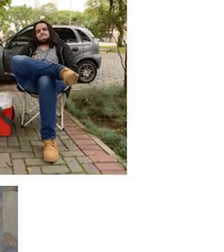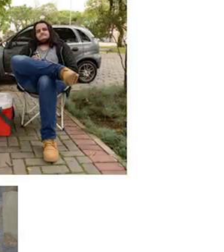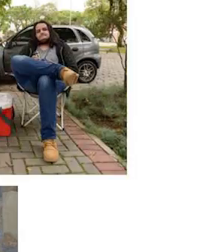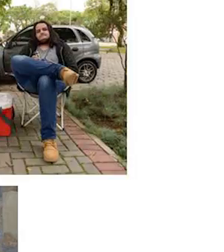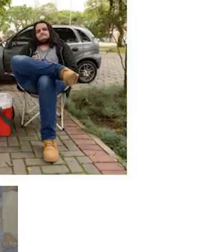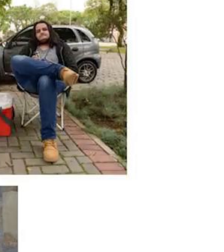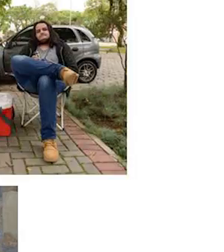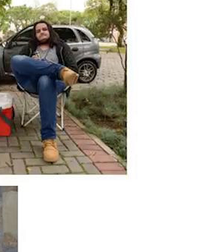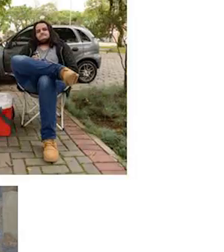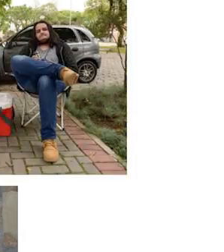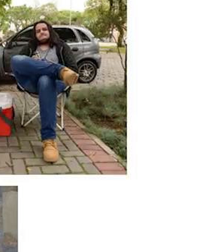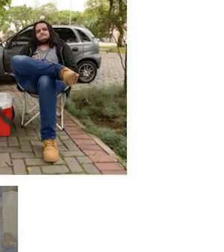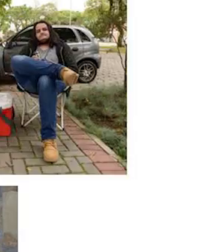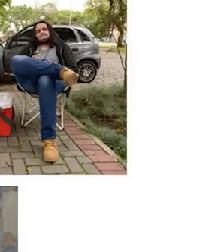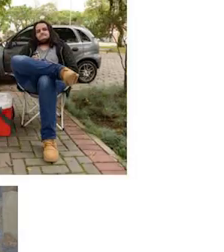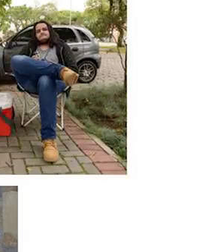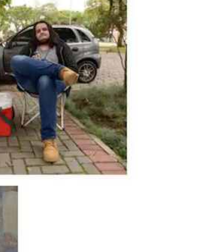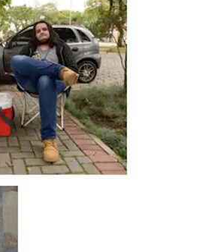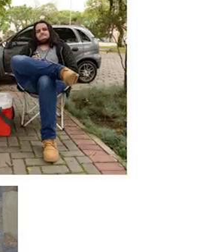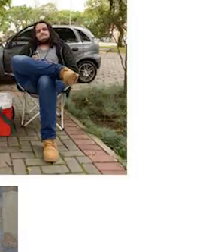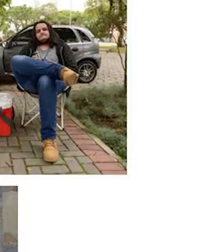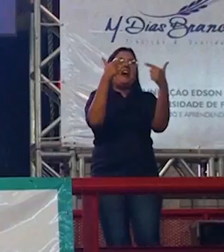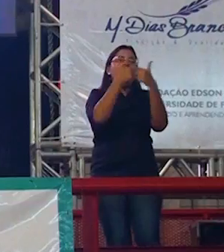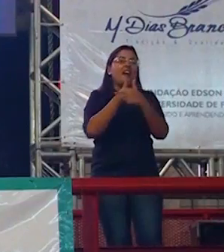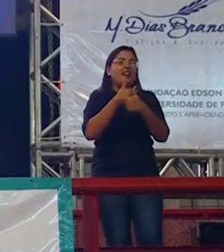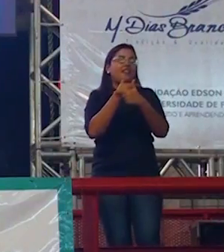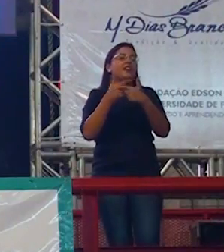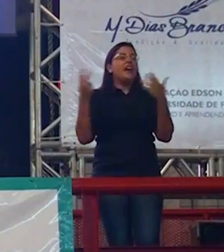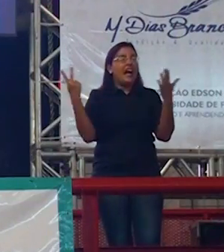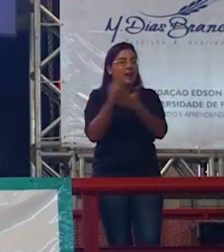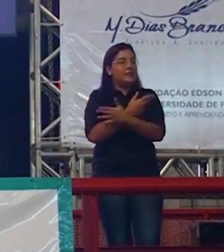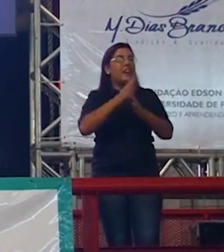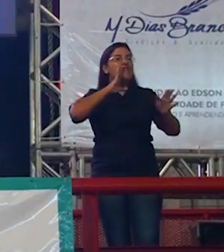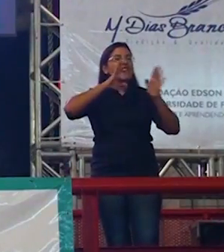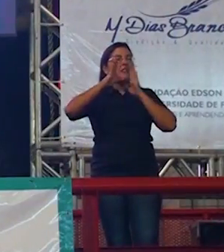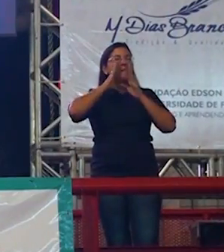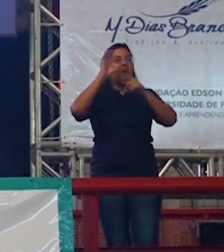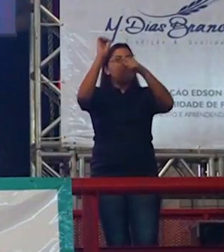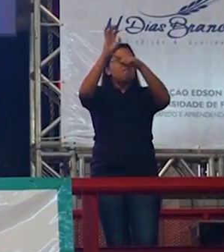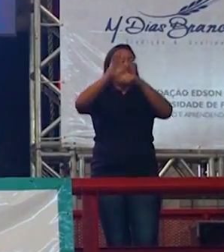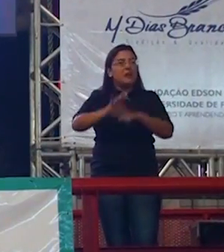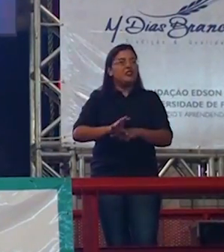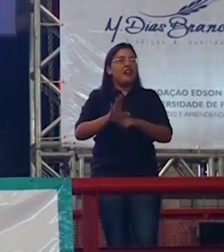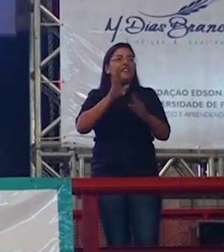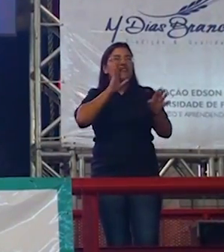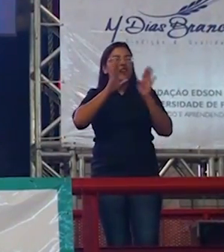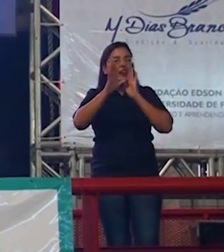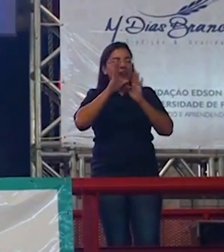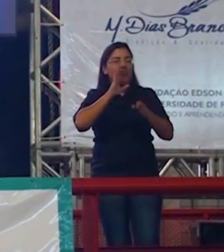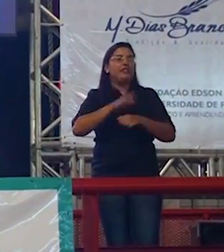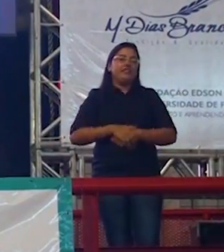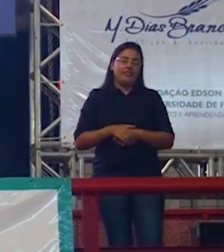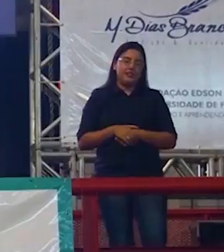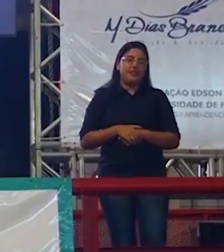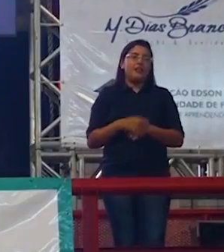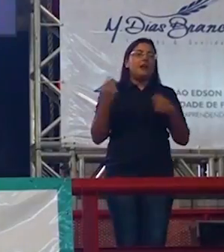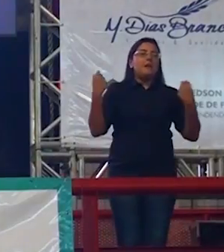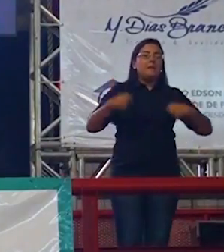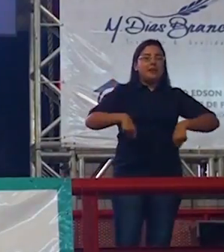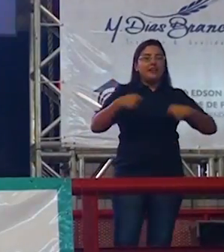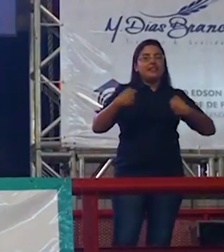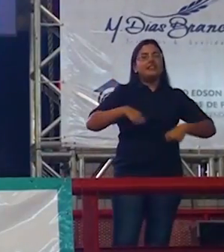chegar atrasado, né? São os famosos memes do Enem, né? Então, sair cedo,